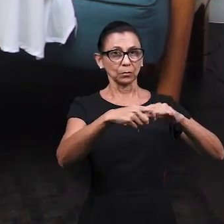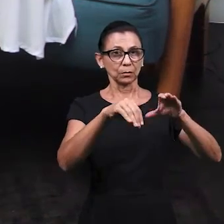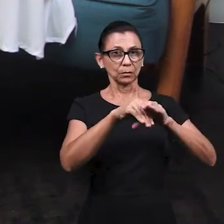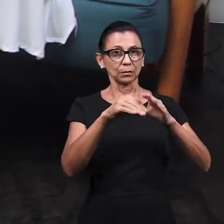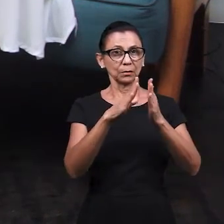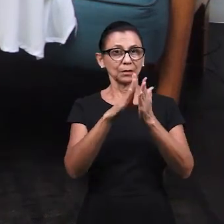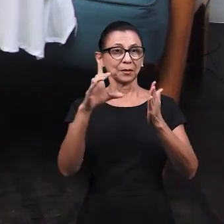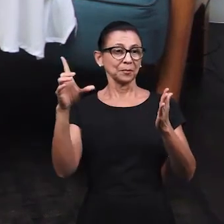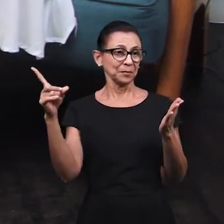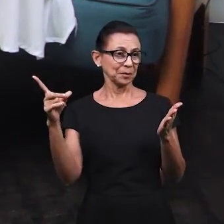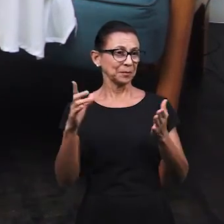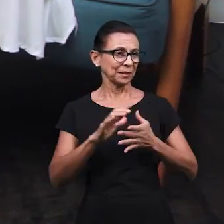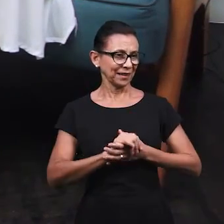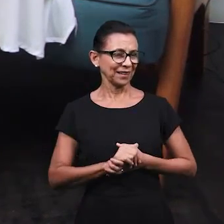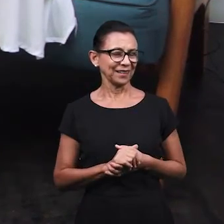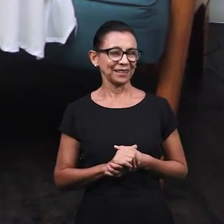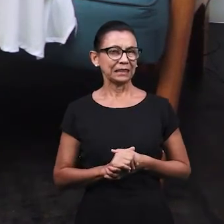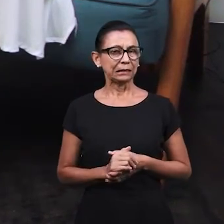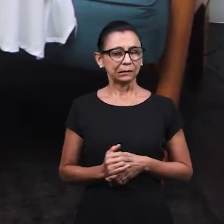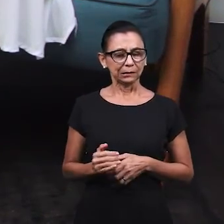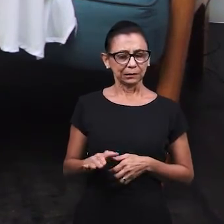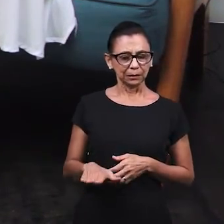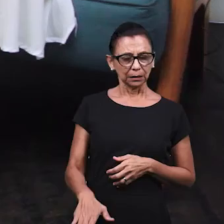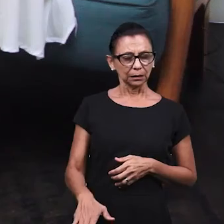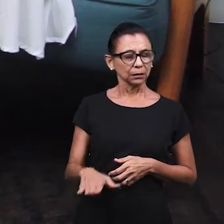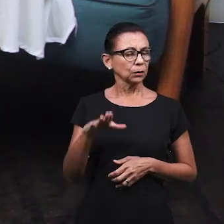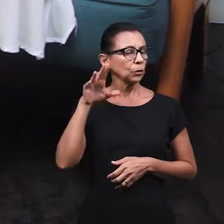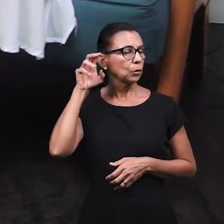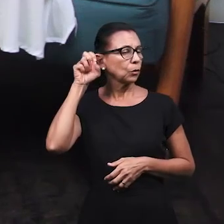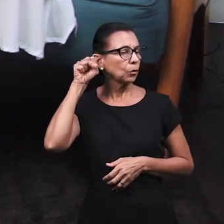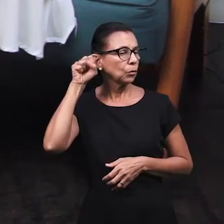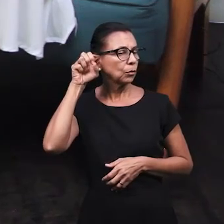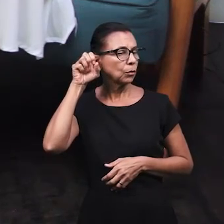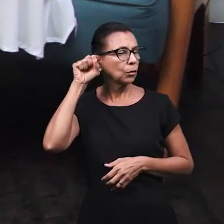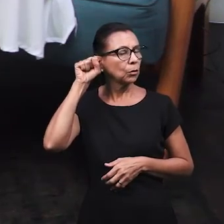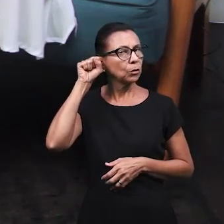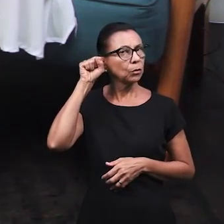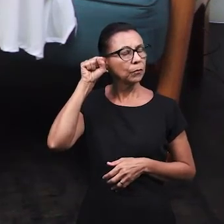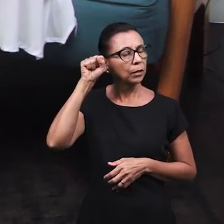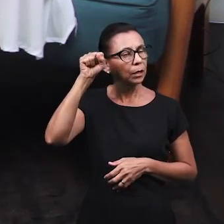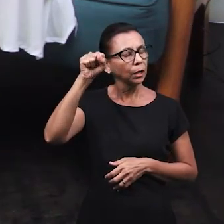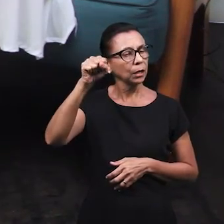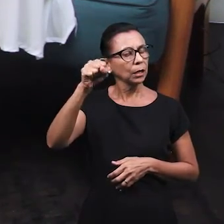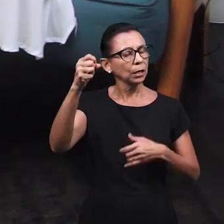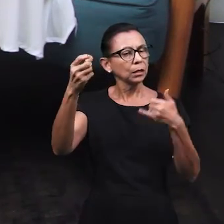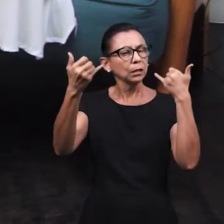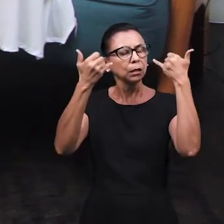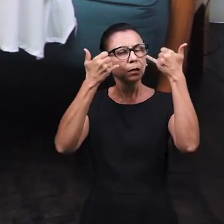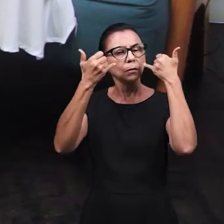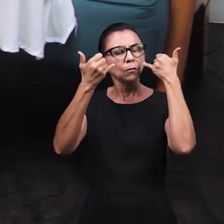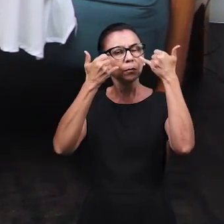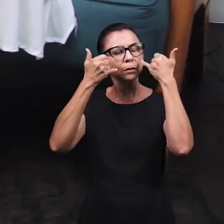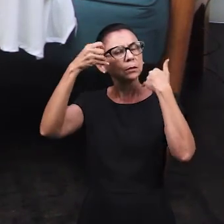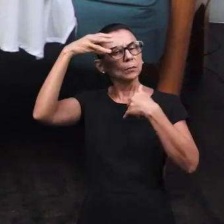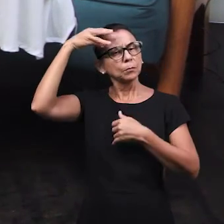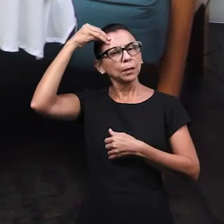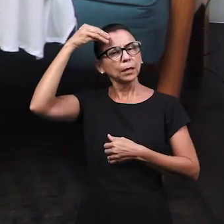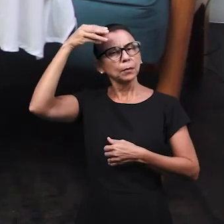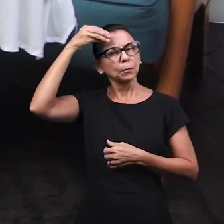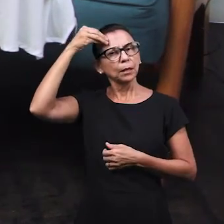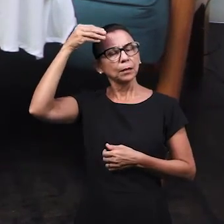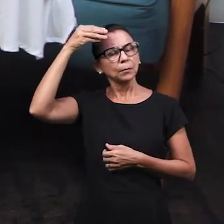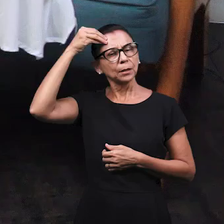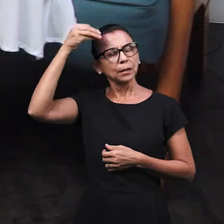personagens bíblicos, de uma maneira que uma criança pequena ela ouça e ela comece a guardar aquelas informações,